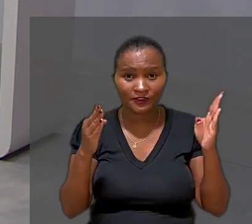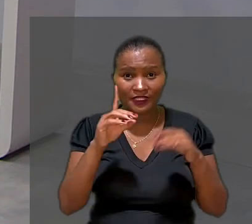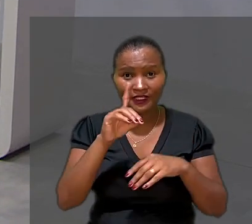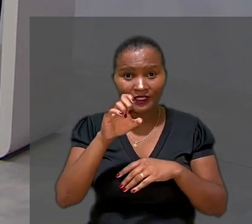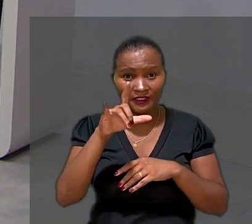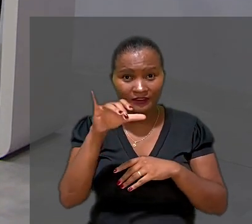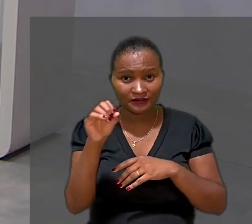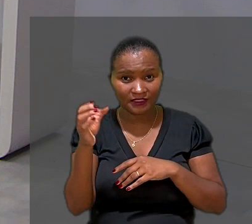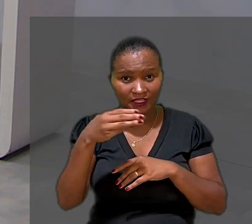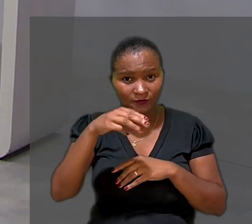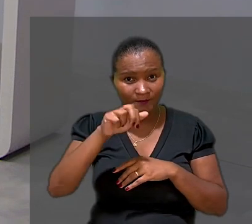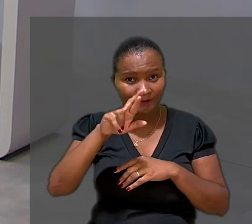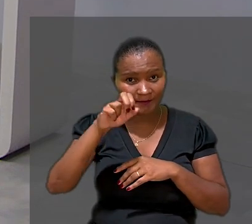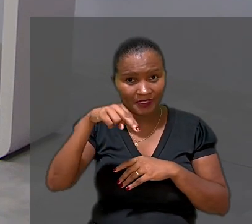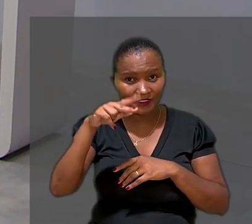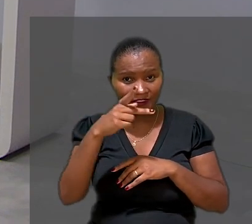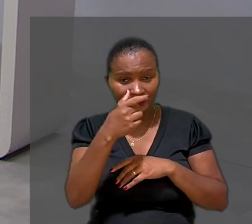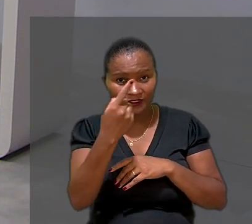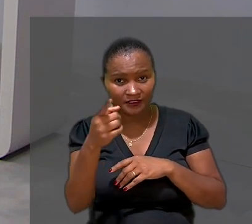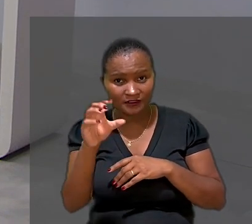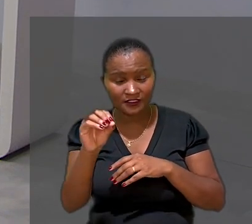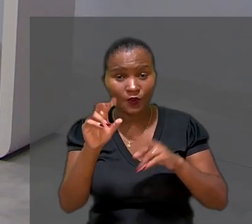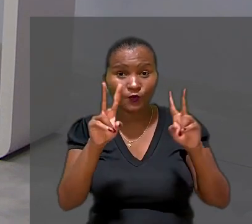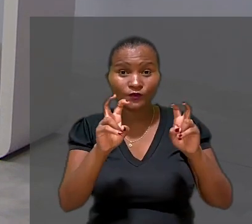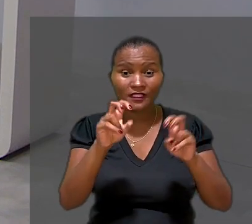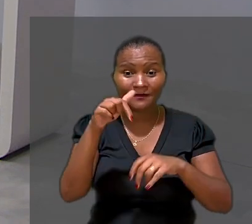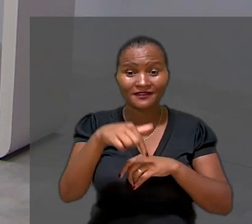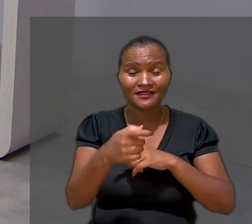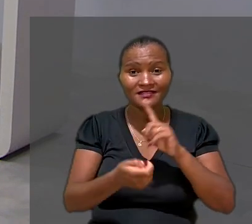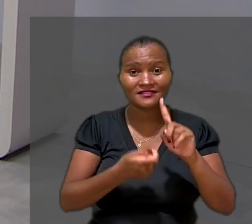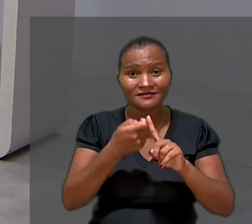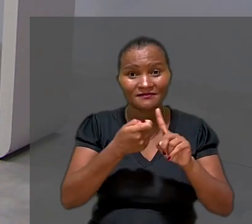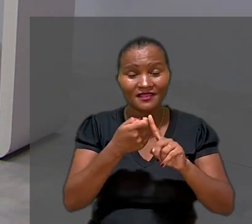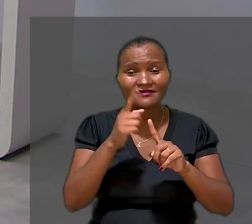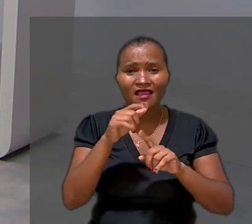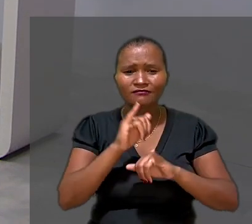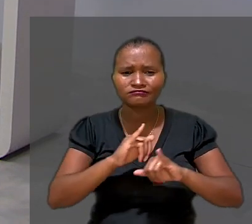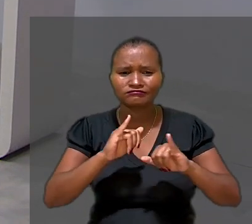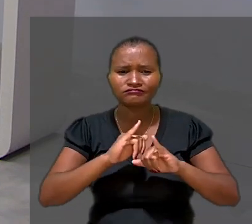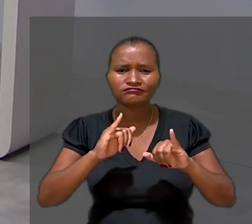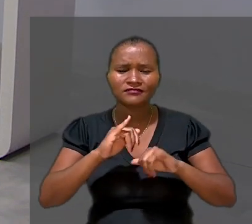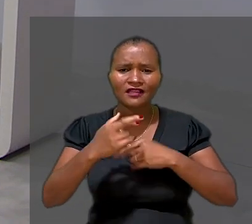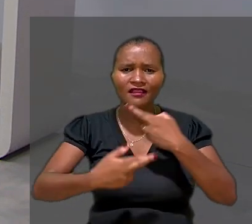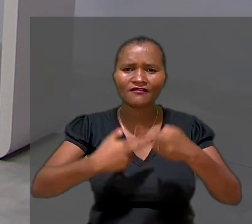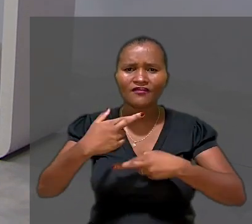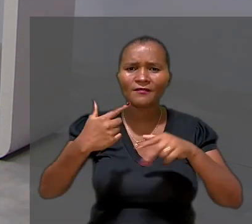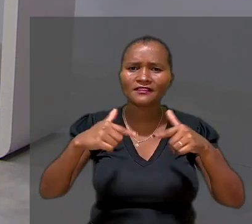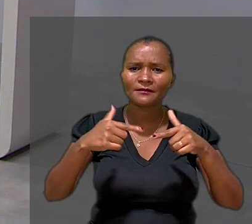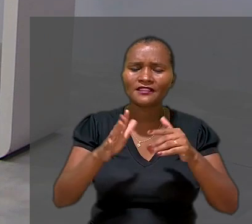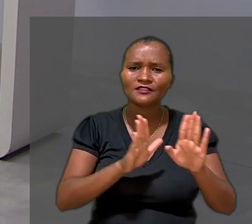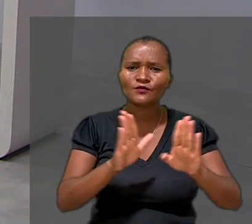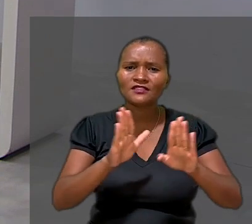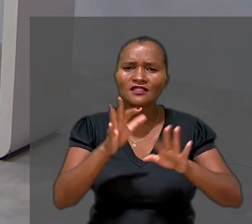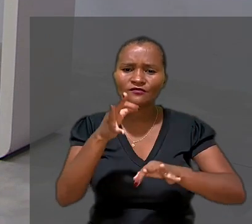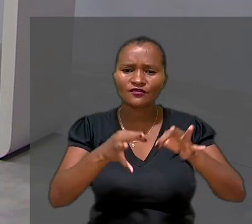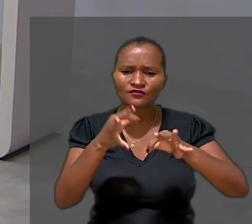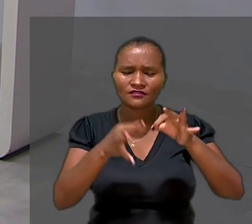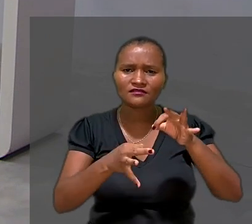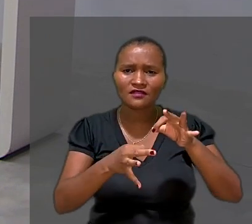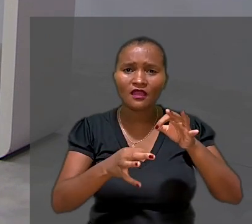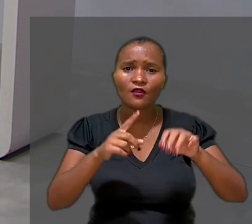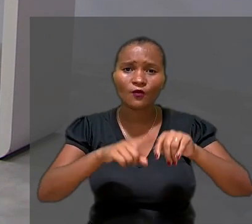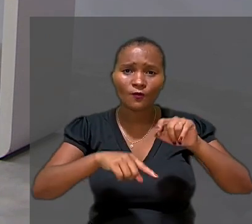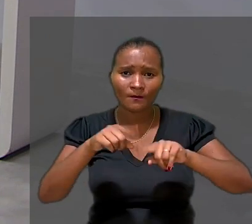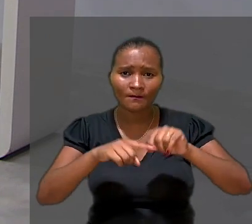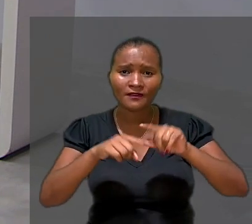da Biblioteca Délio Maranhão do TST, o tema deste mês é repercussões da reforma trabalhista no acesso à justiça.